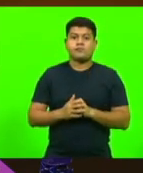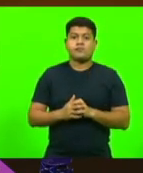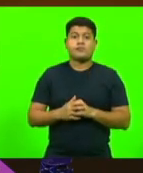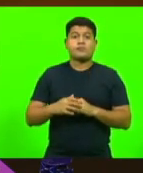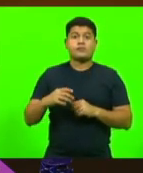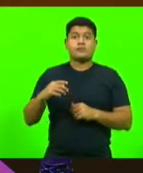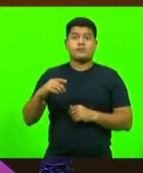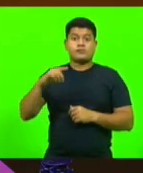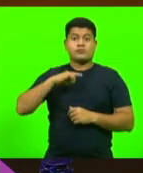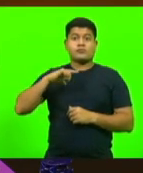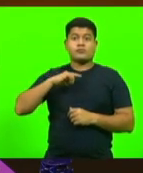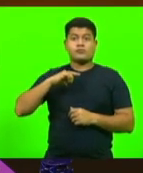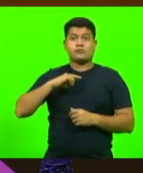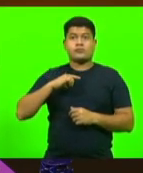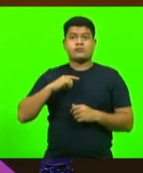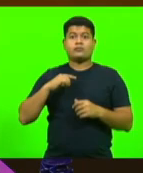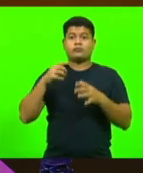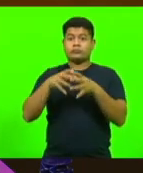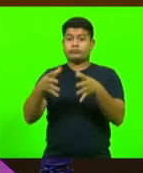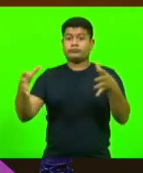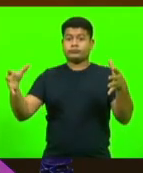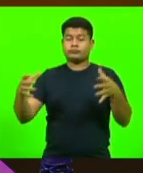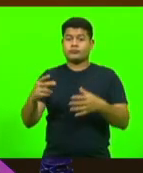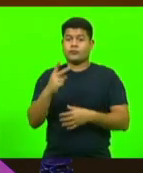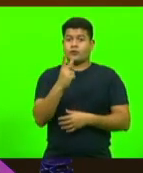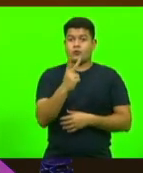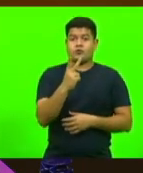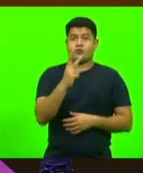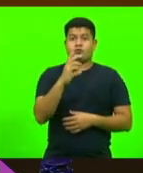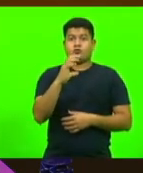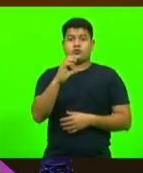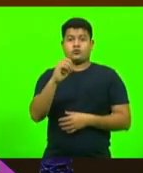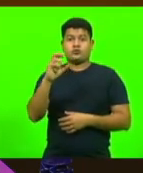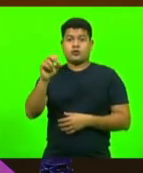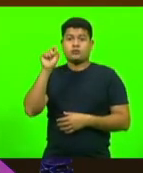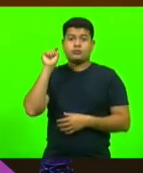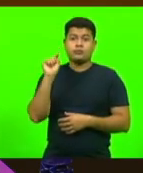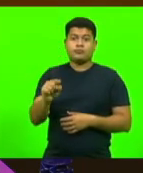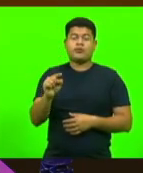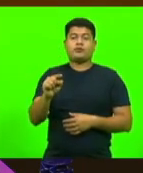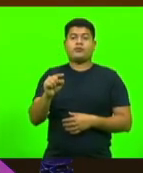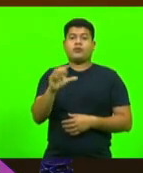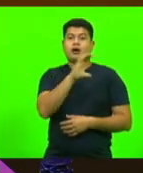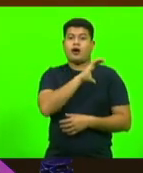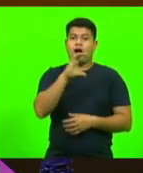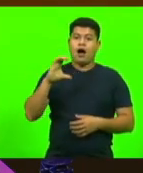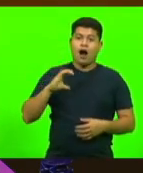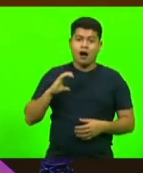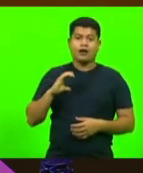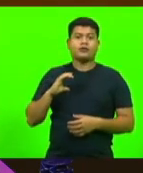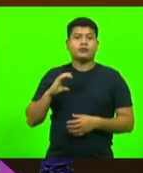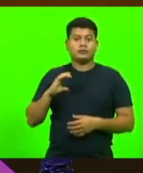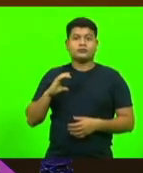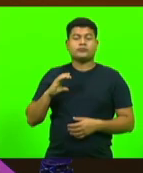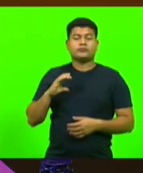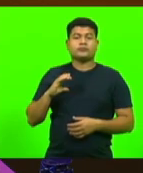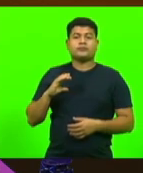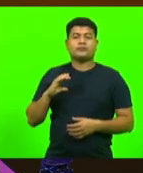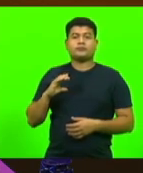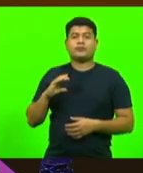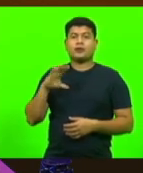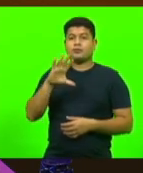está na expansão de 200 mil cargos comissionados uma expansão de trinta por cento